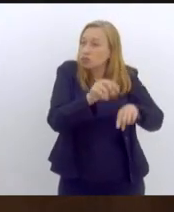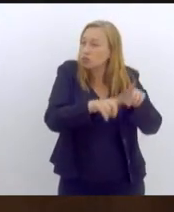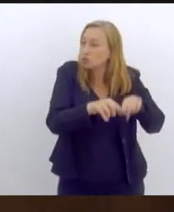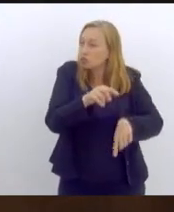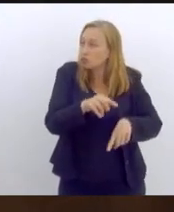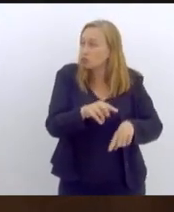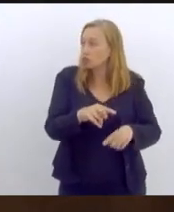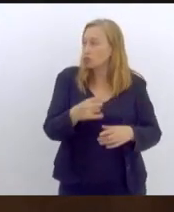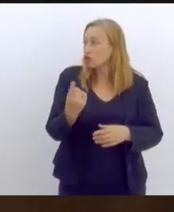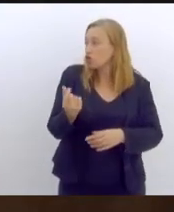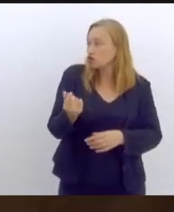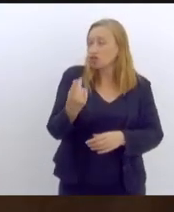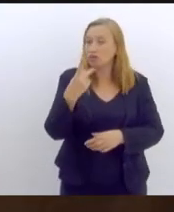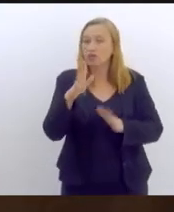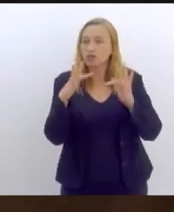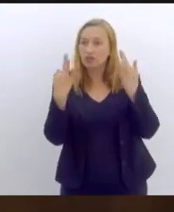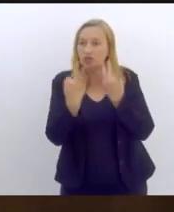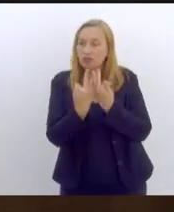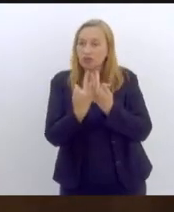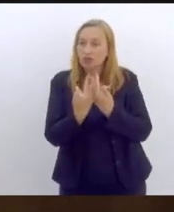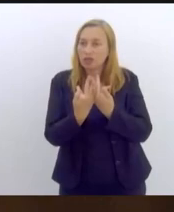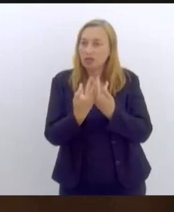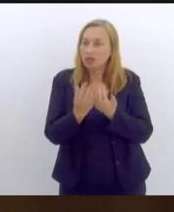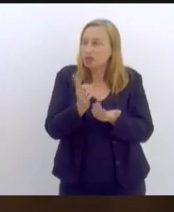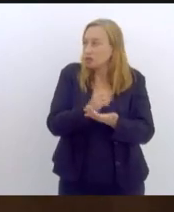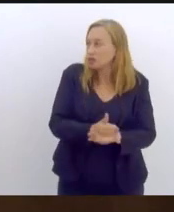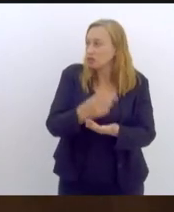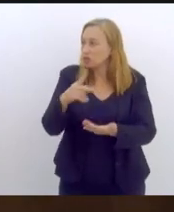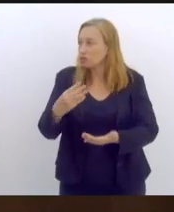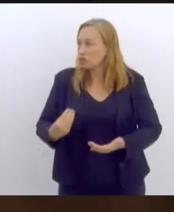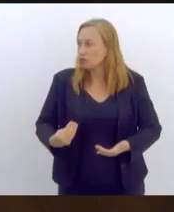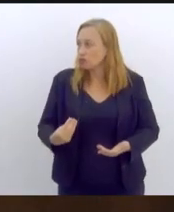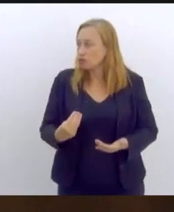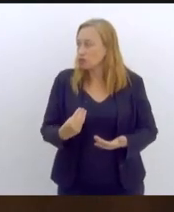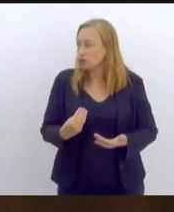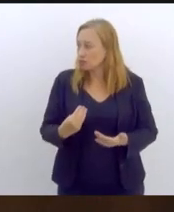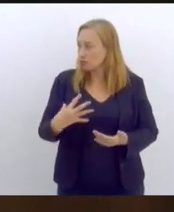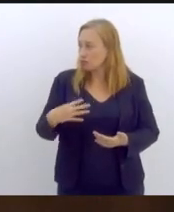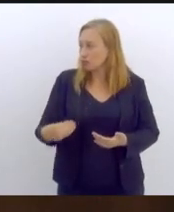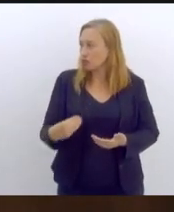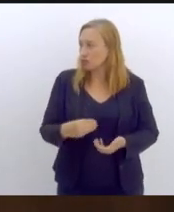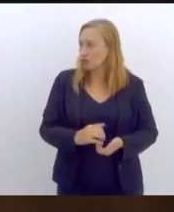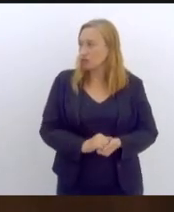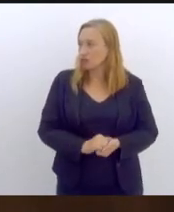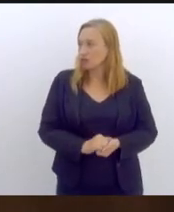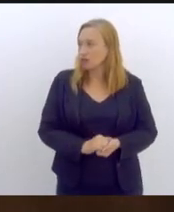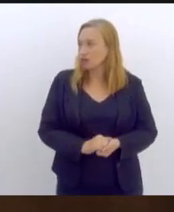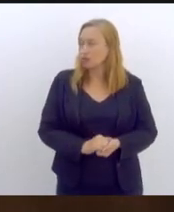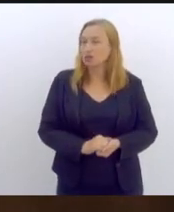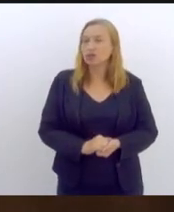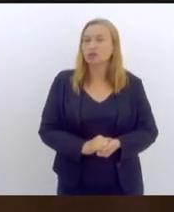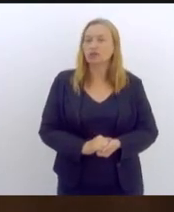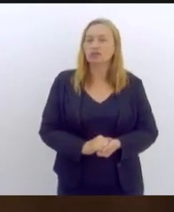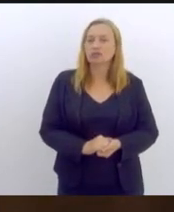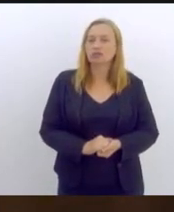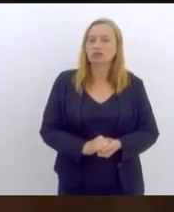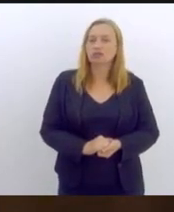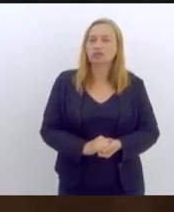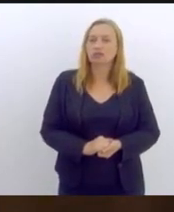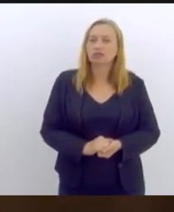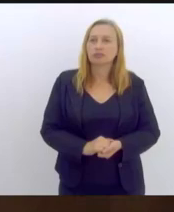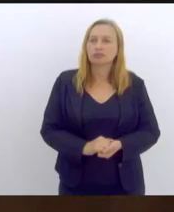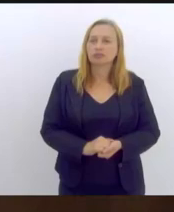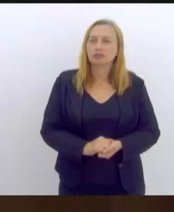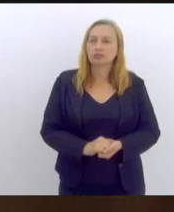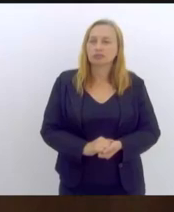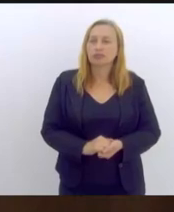família, levar o sustento para o seu filho. Ele comete essa atrocidade na cidade de Cabo Frio. Estão lá trabalhando. Ele tem que